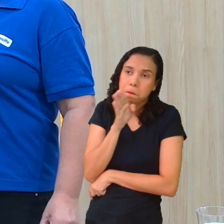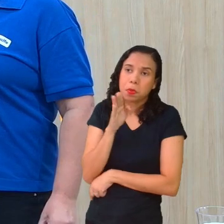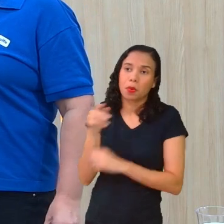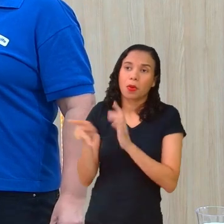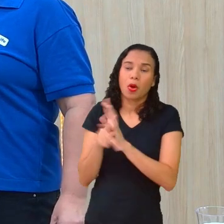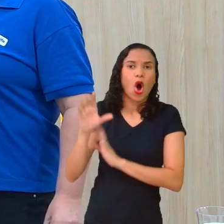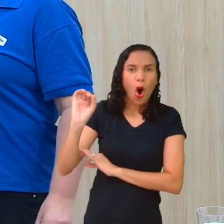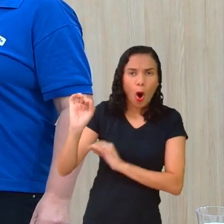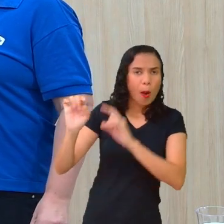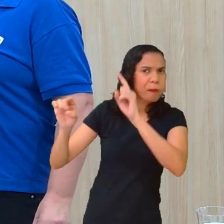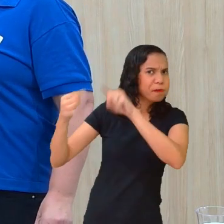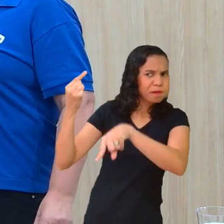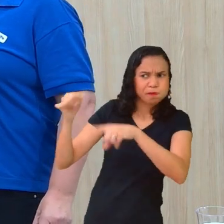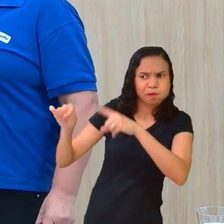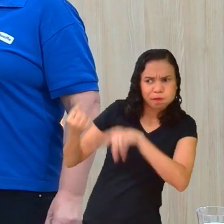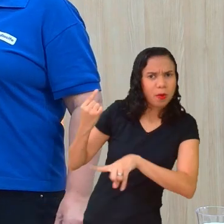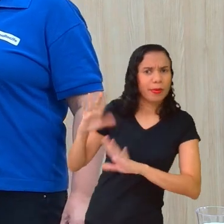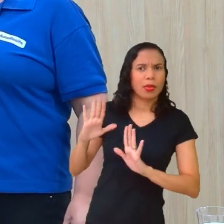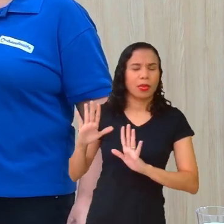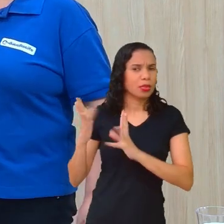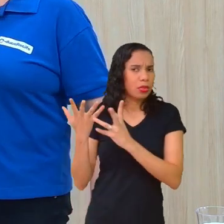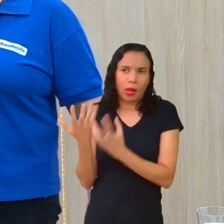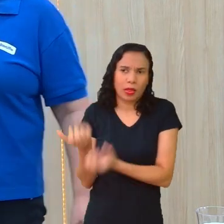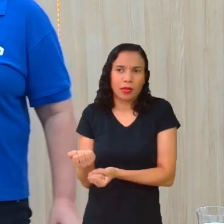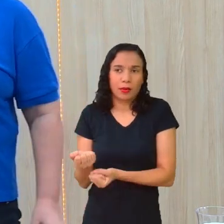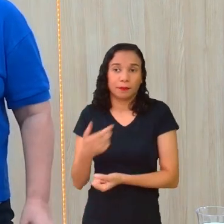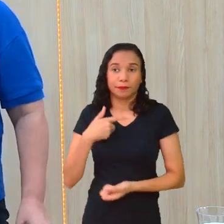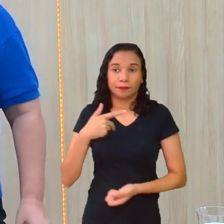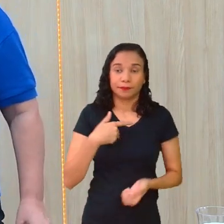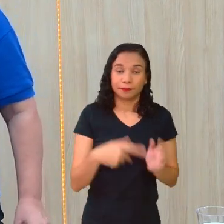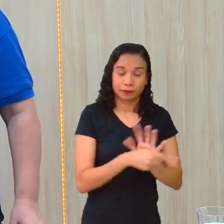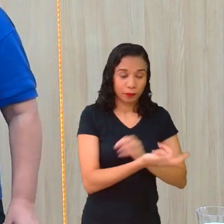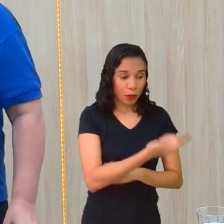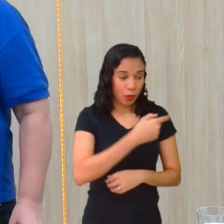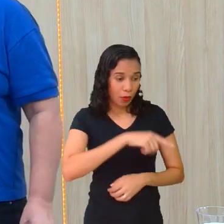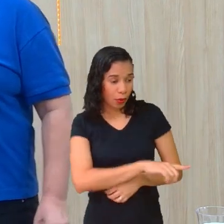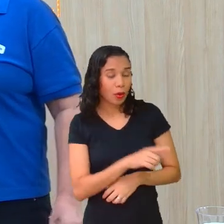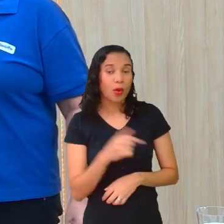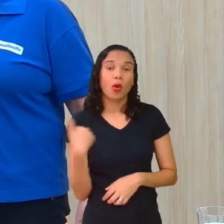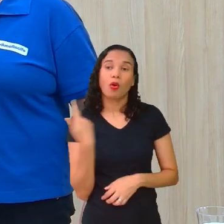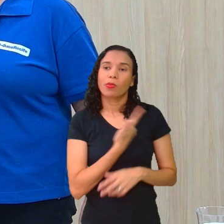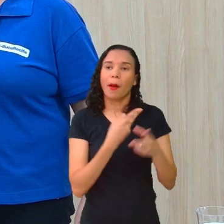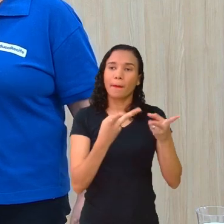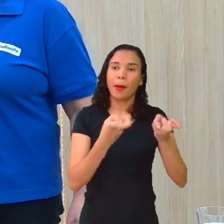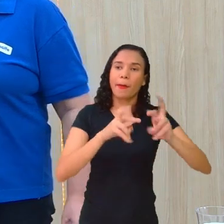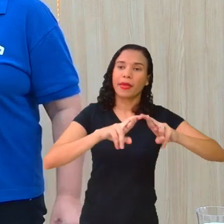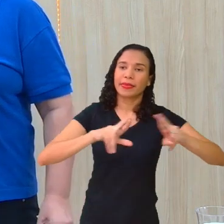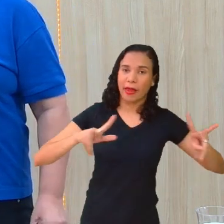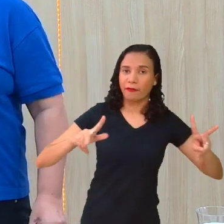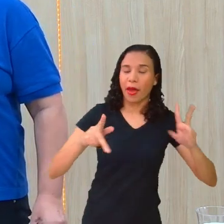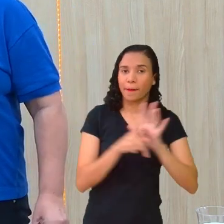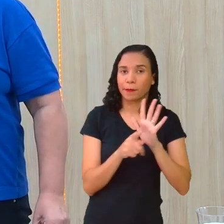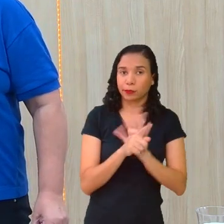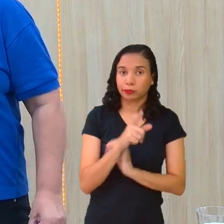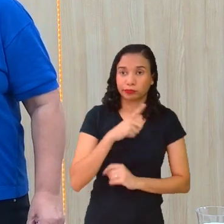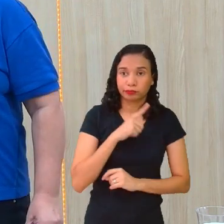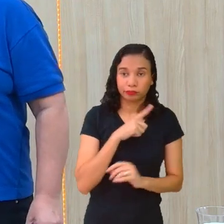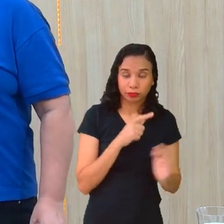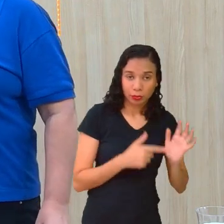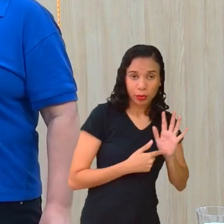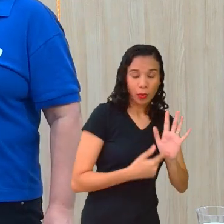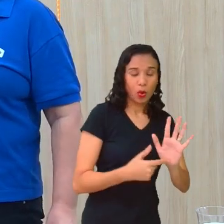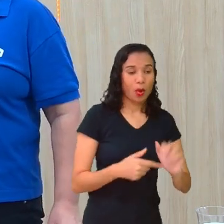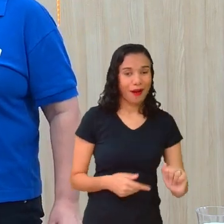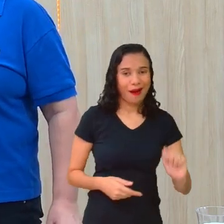no O, ele tanto é anti-A como anti-B. Já a aglutinina, a gente vai ver diferente, né? Ele vai aparecer aí